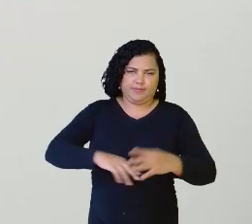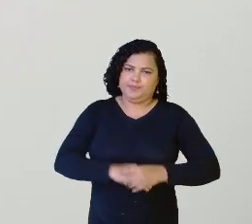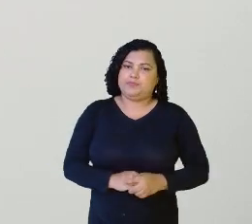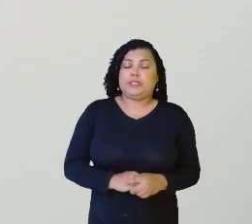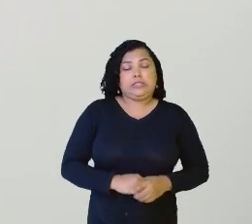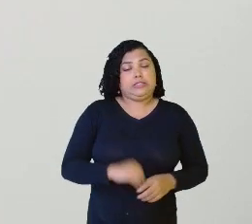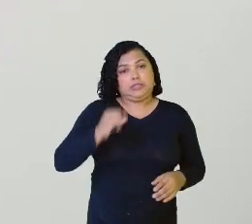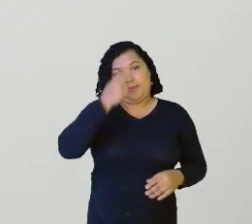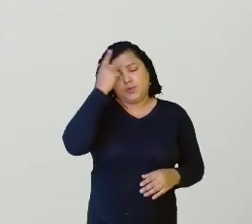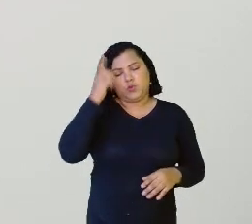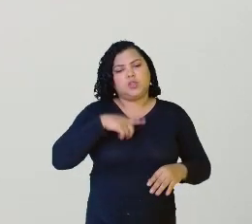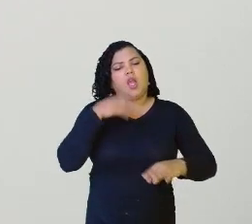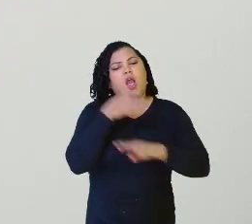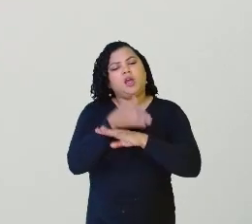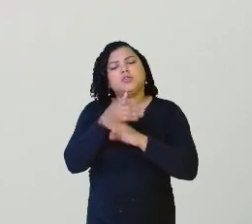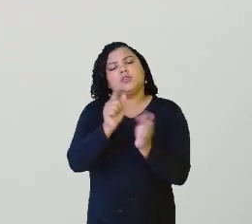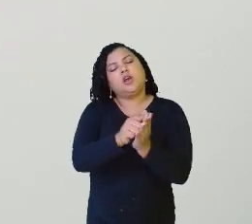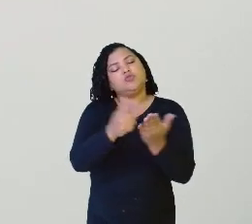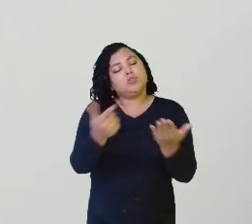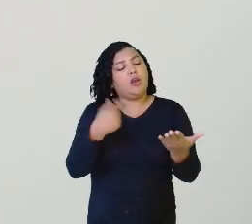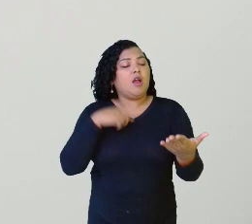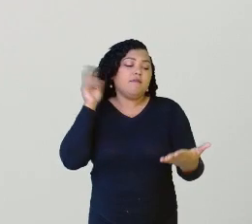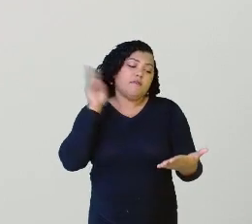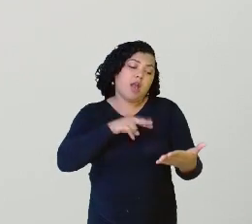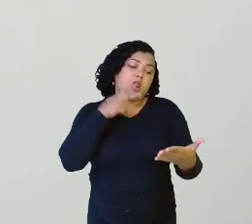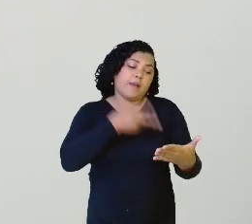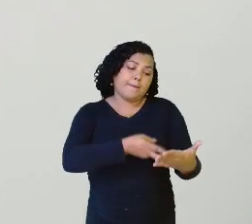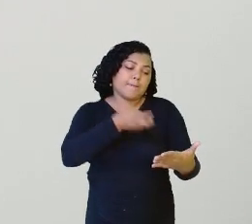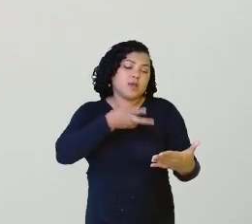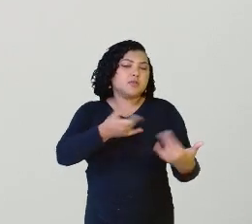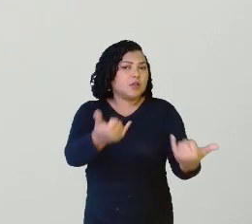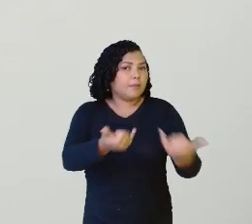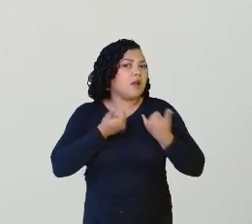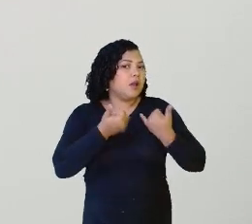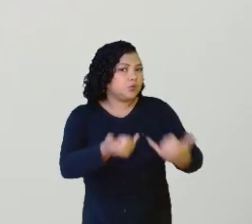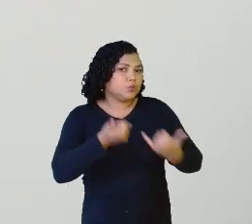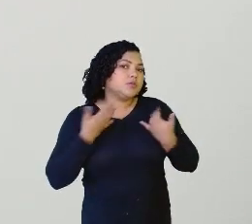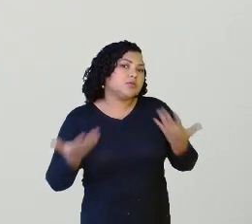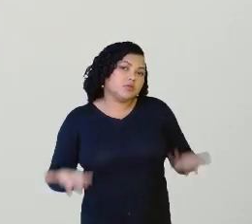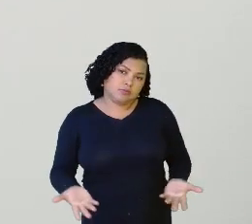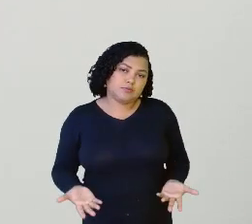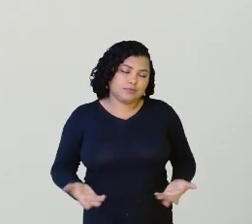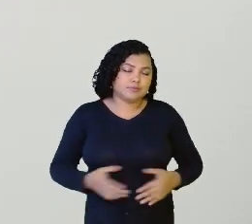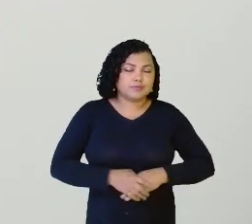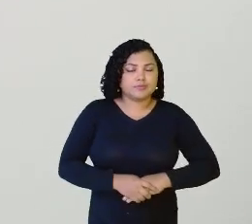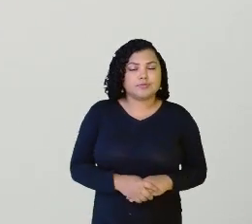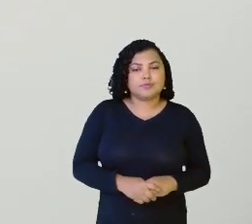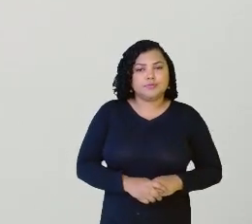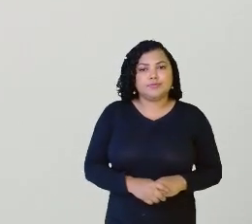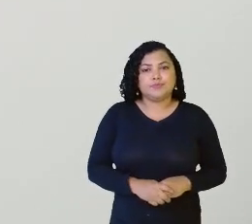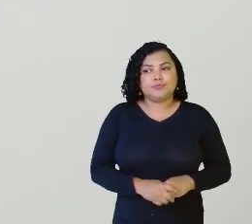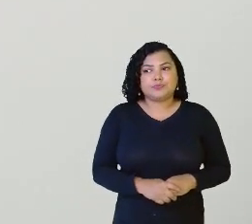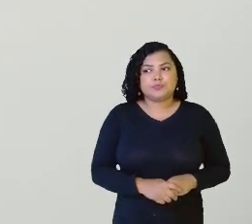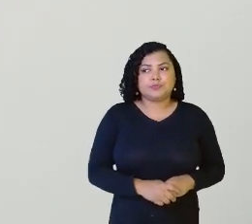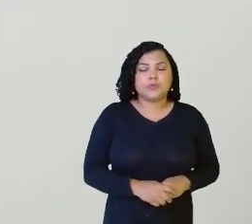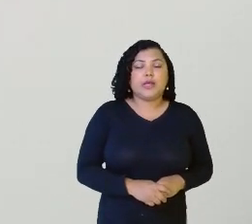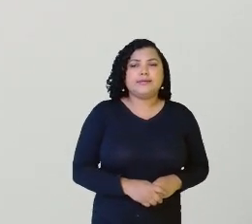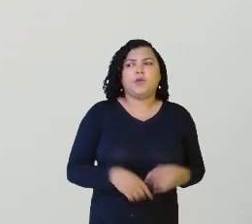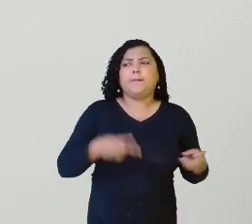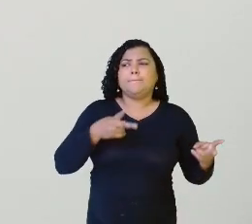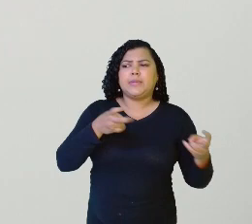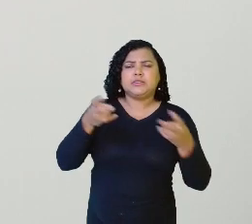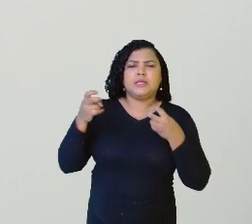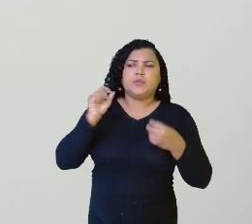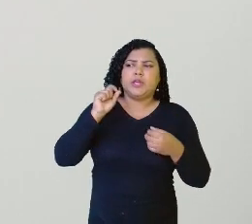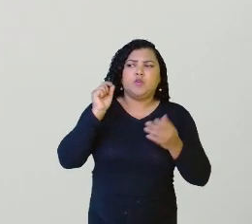têm acesso ao jornal, elas vão observar uma mensagem que foi escrita para várias pessoas. E aí vocês também observam